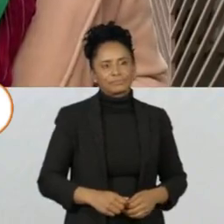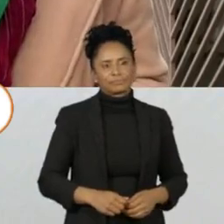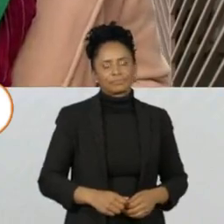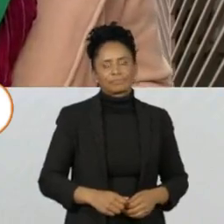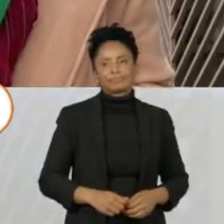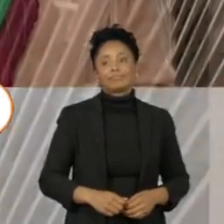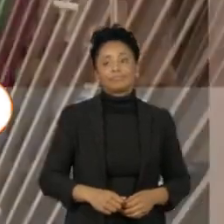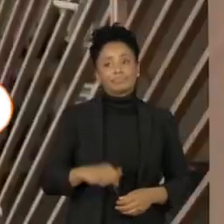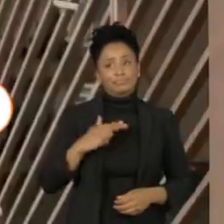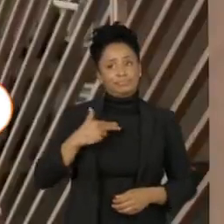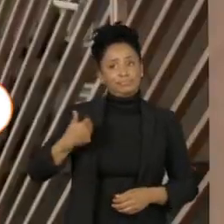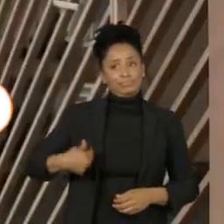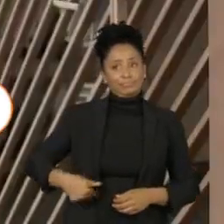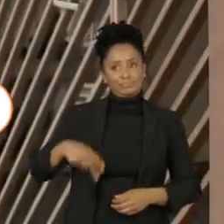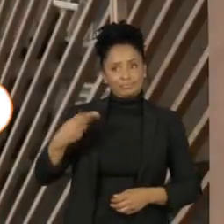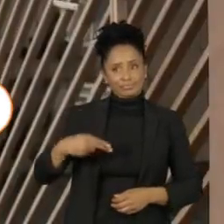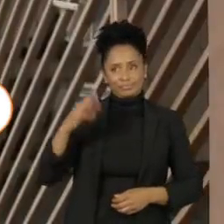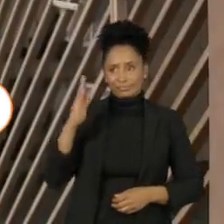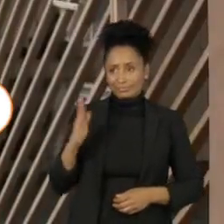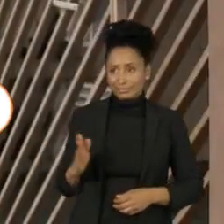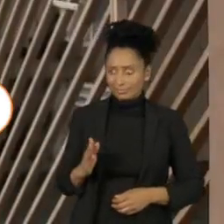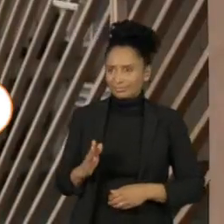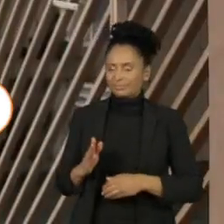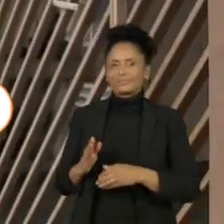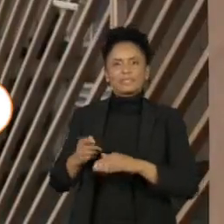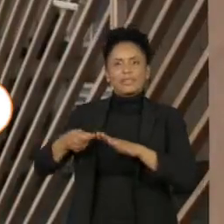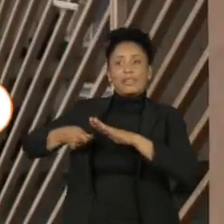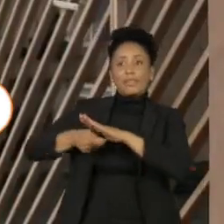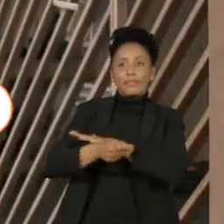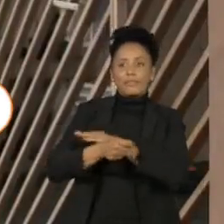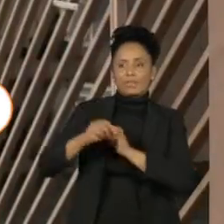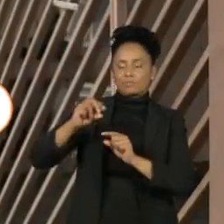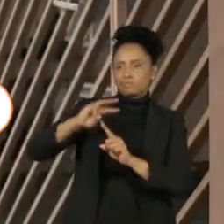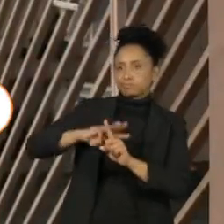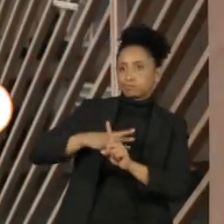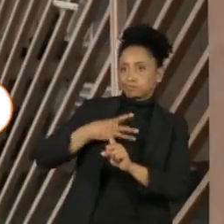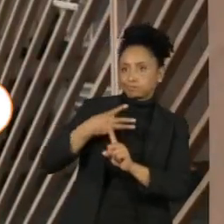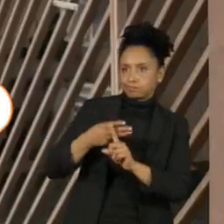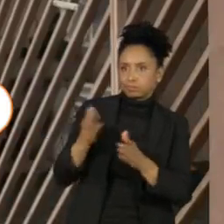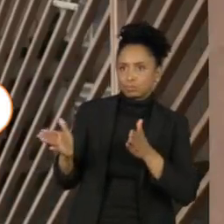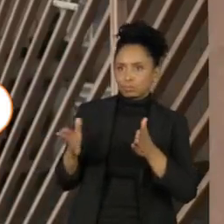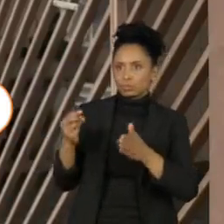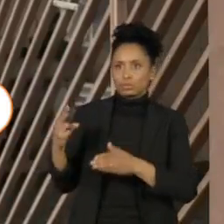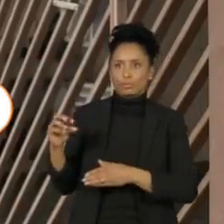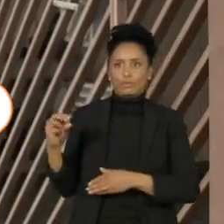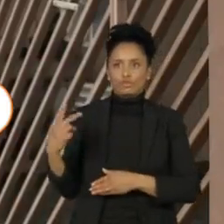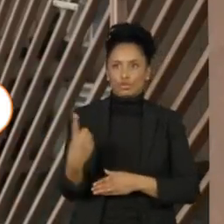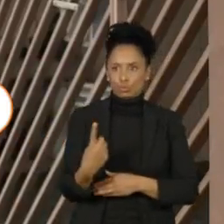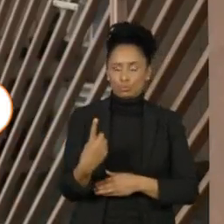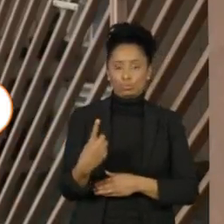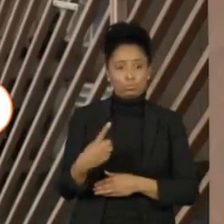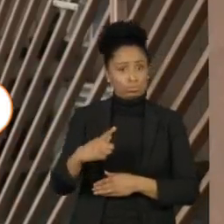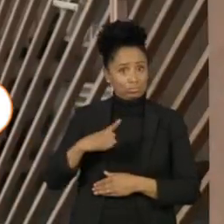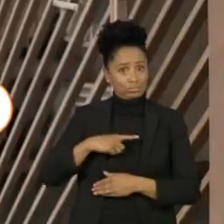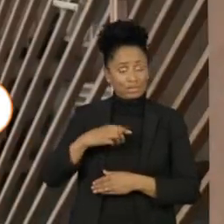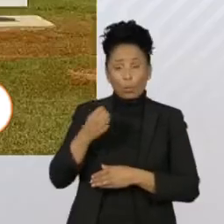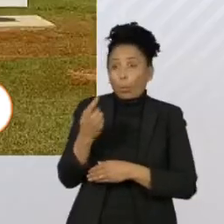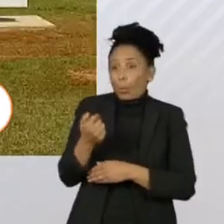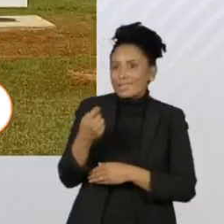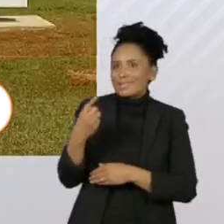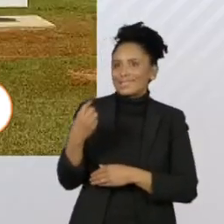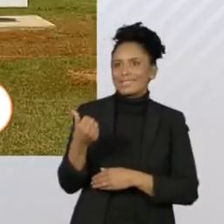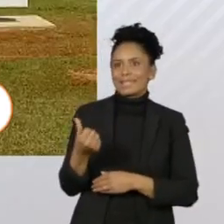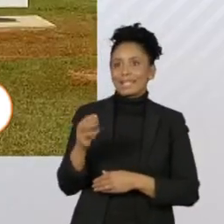o investimento da China no Brasil triplicou em 2021 o aporte foi de Quase 6 Bilhões